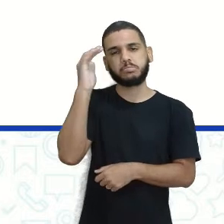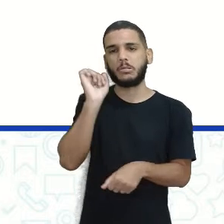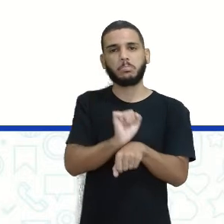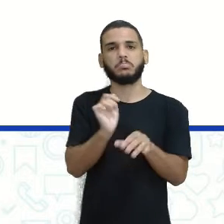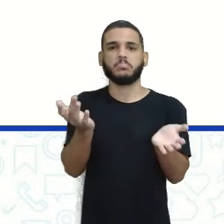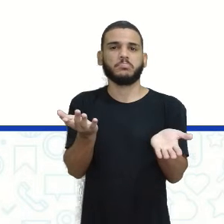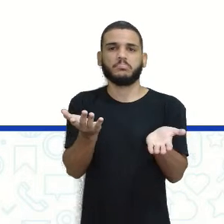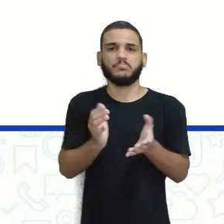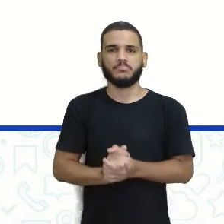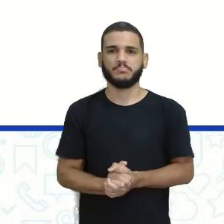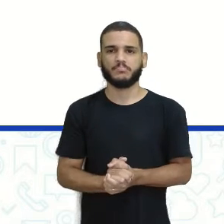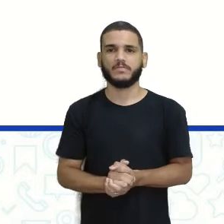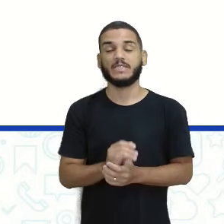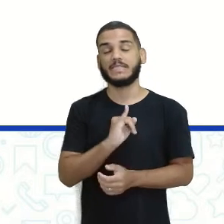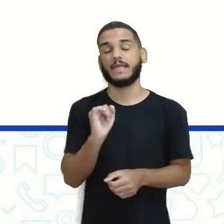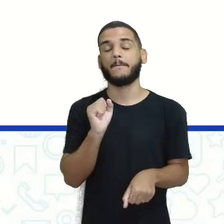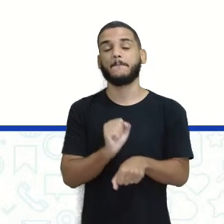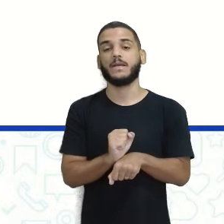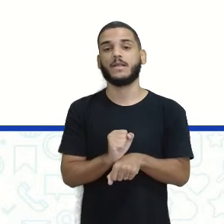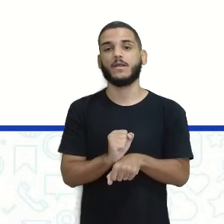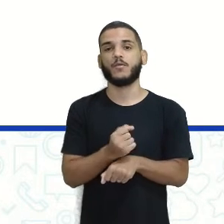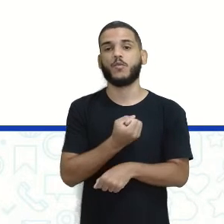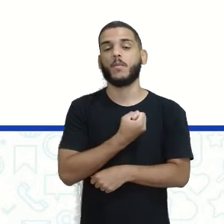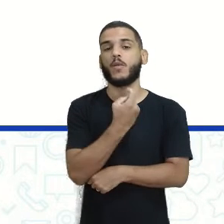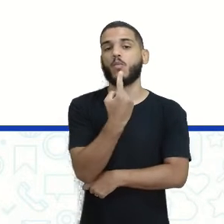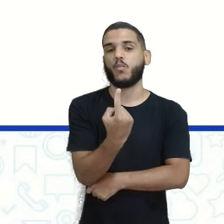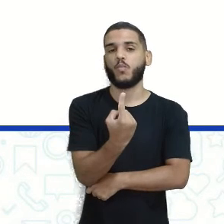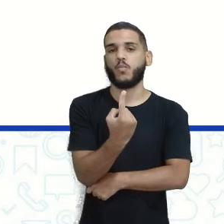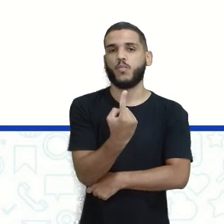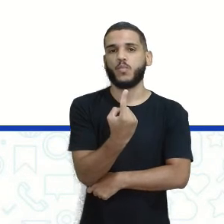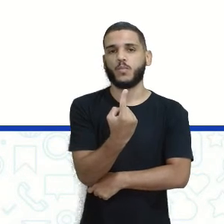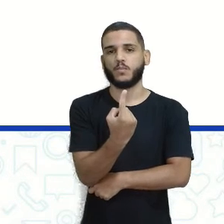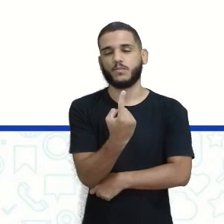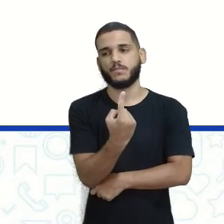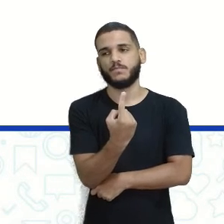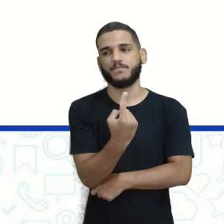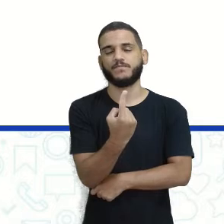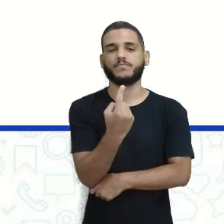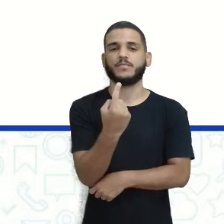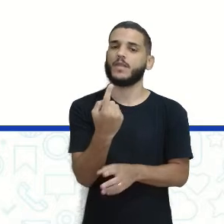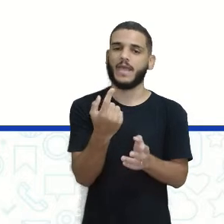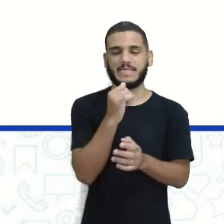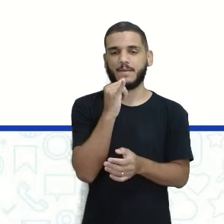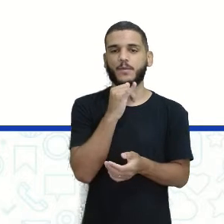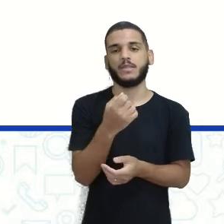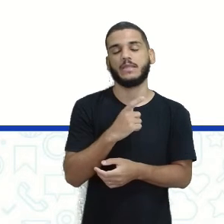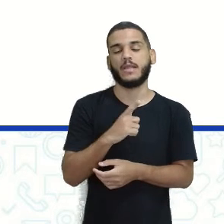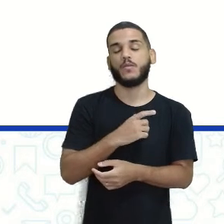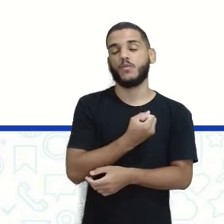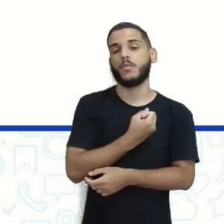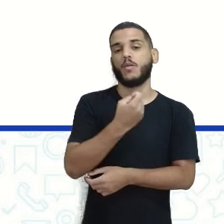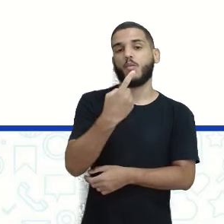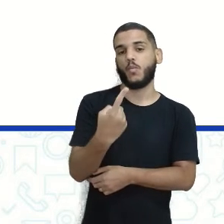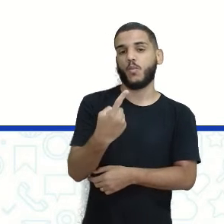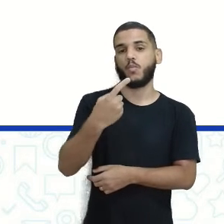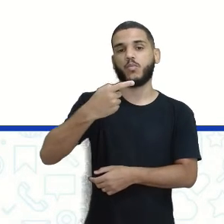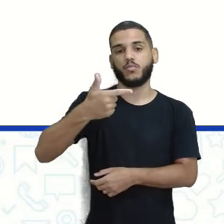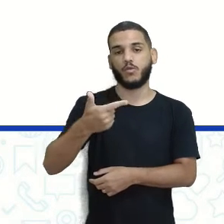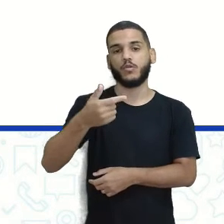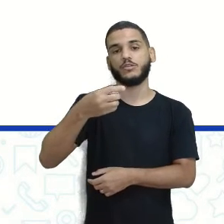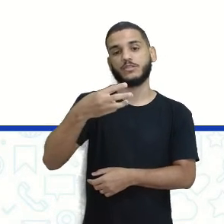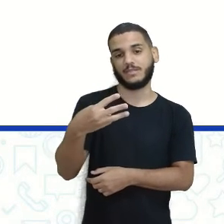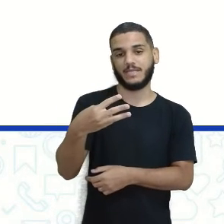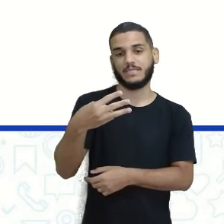Se parar, por exemplo, o número 1, eu tenho o número 1, digamos, 2, 3 e 4. Aí, para parar o número 1, eu